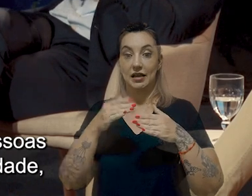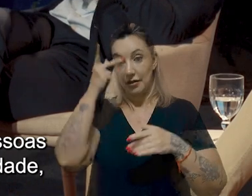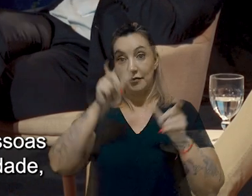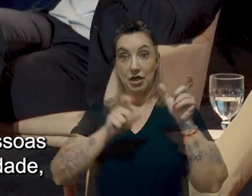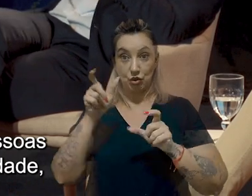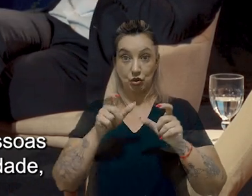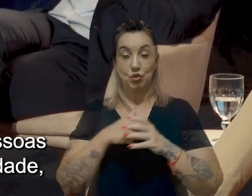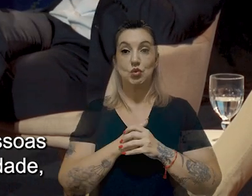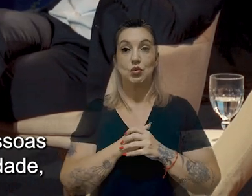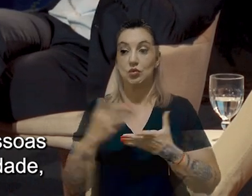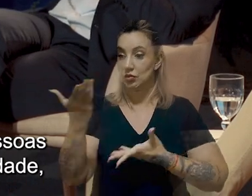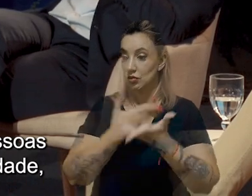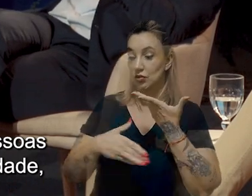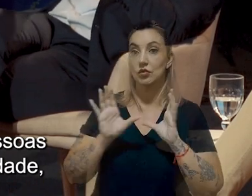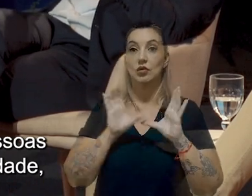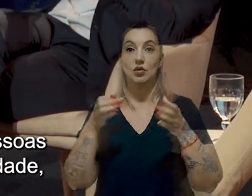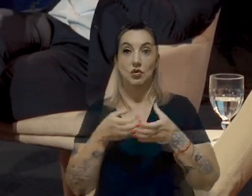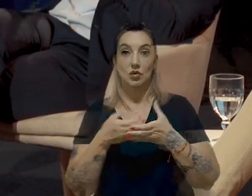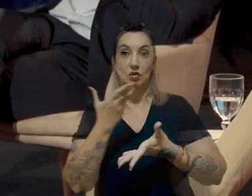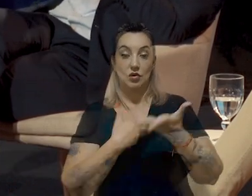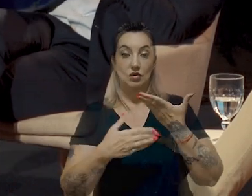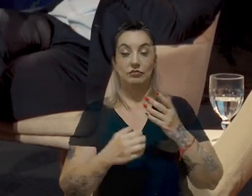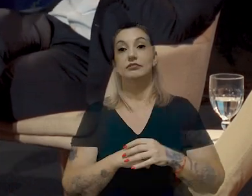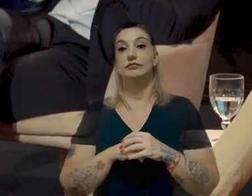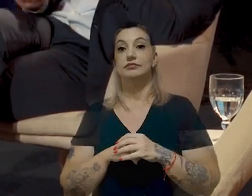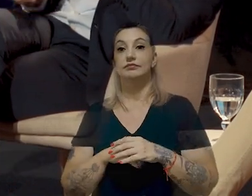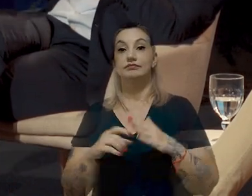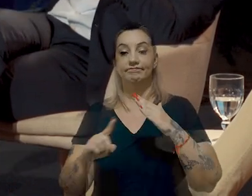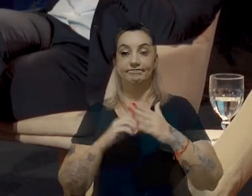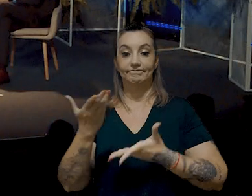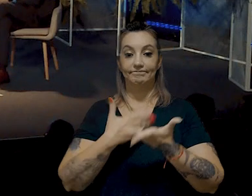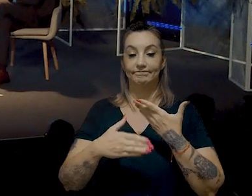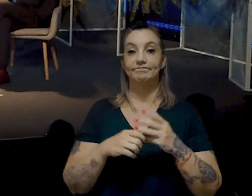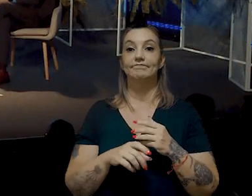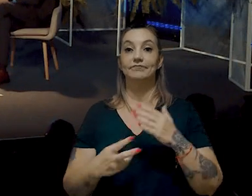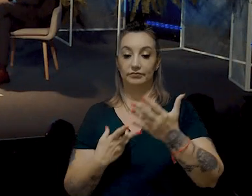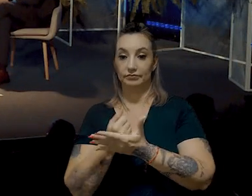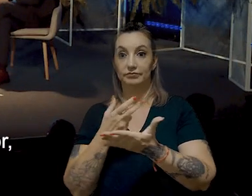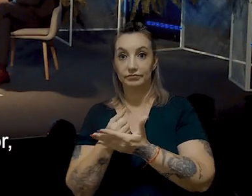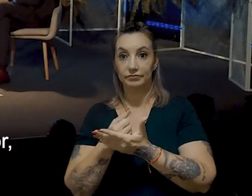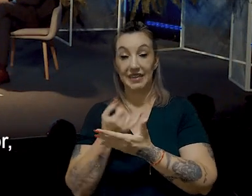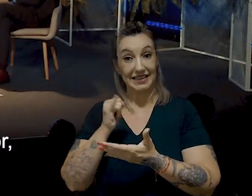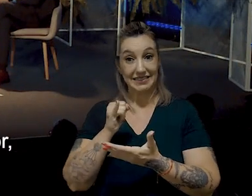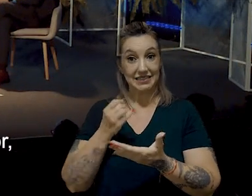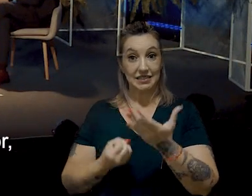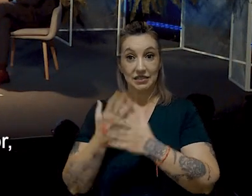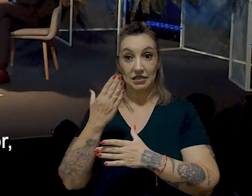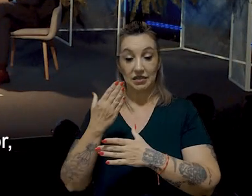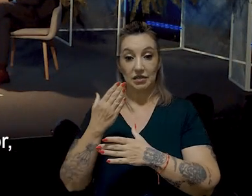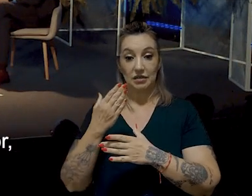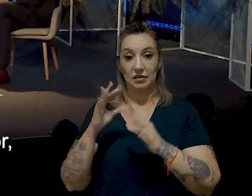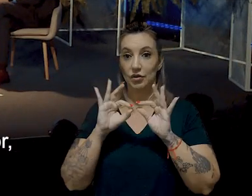centrado nas pessoas que estão interagindo com a comunidade interagindo com o cliente interagindo com o fornecedor e se você não cria